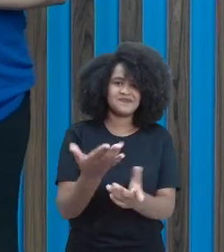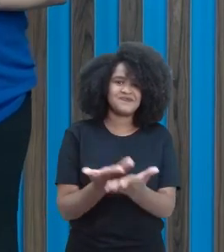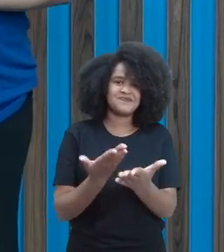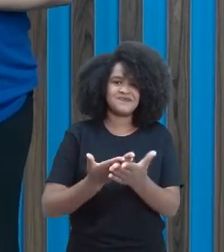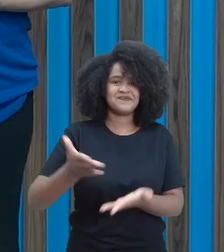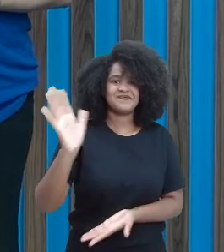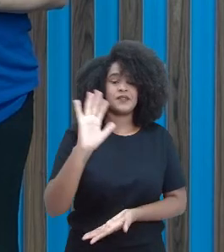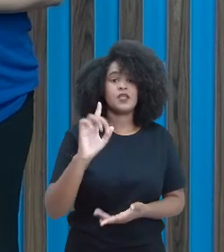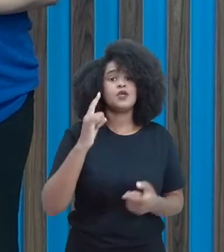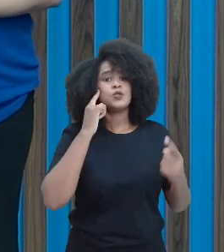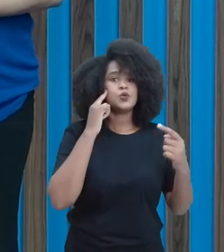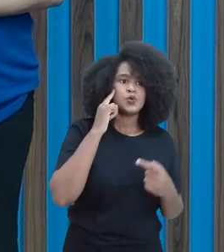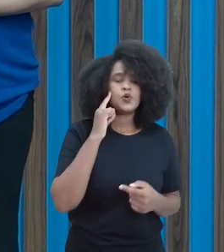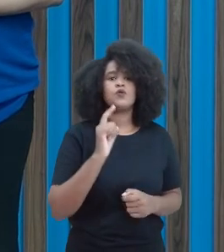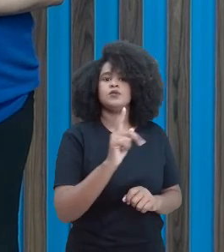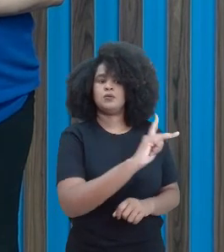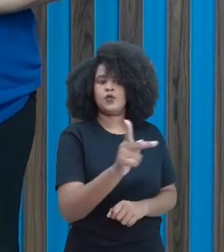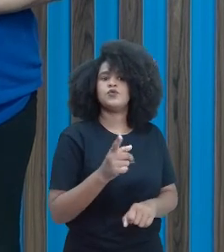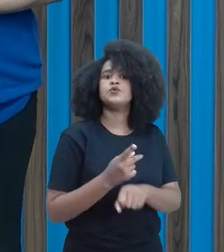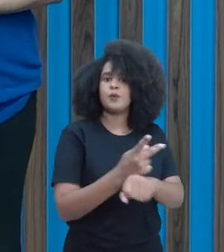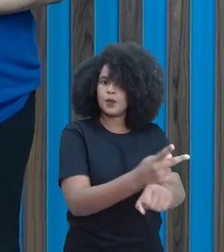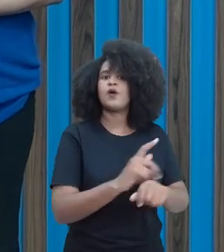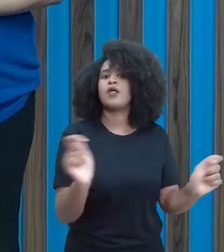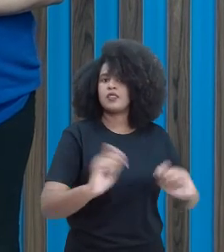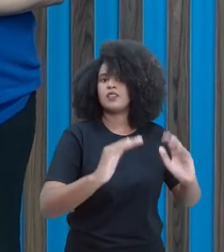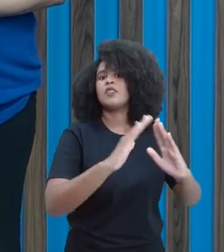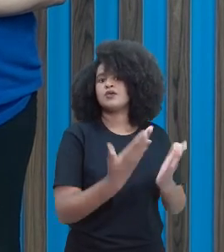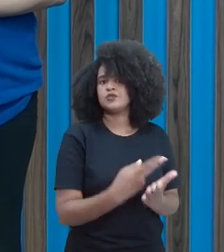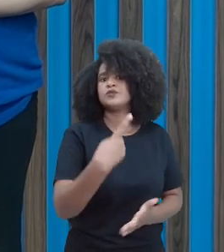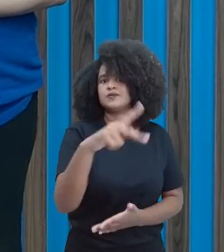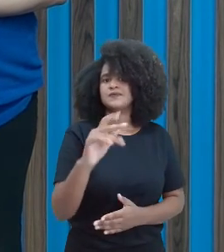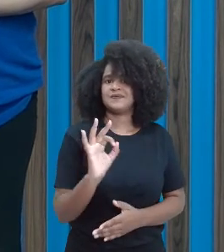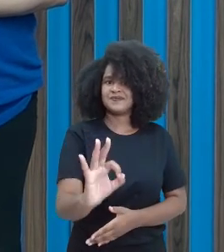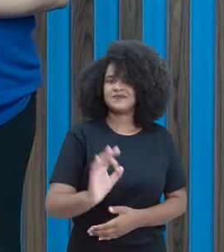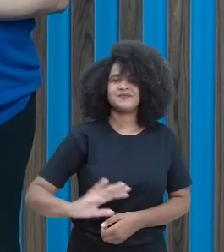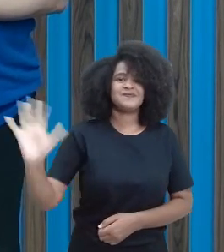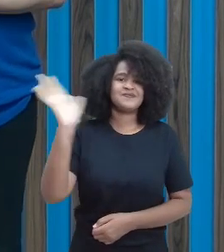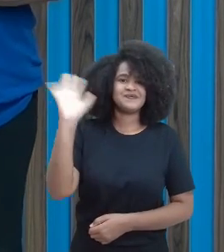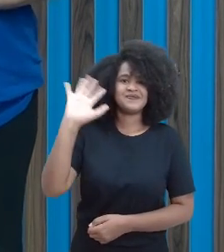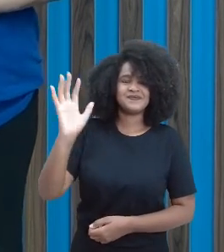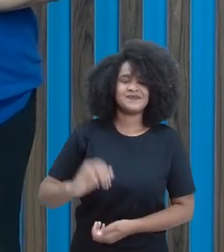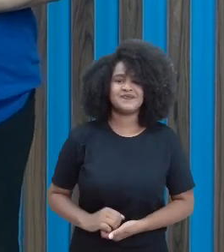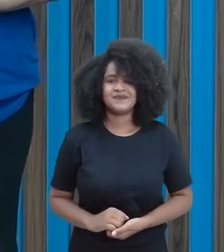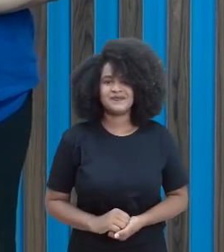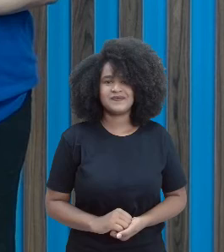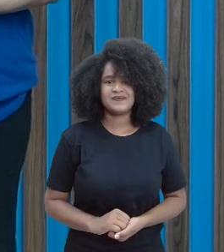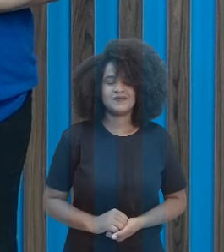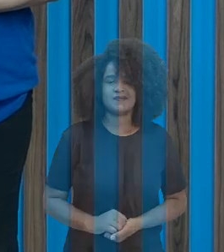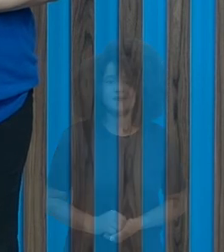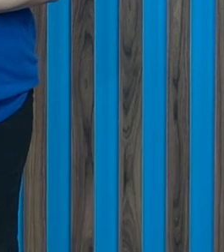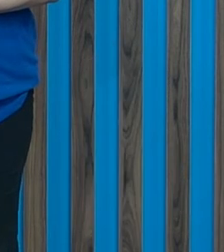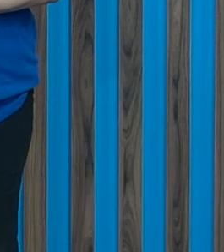próxima, gente. Tirem as dúvidas com seus professores da escola de vocês, tá certo? Tchau, tchau.